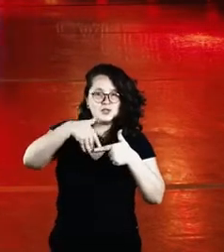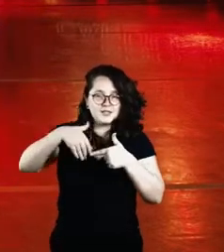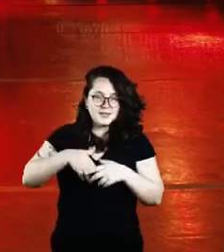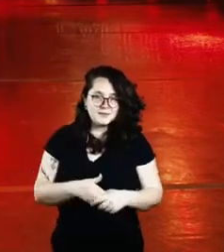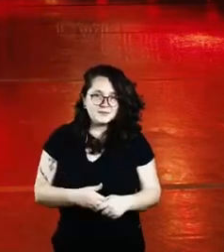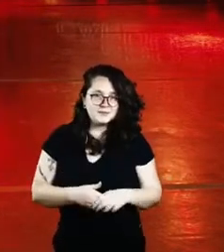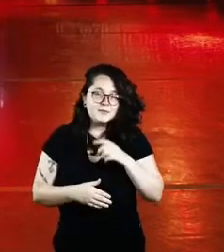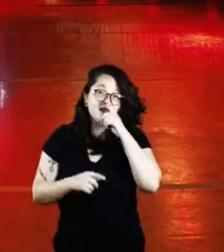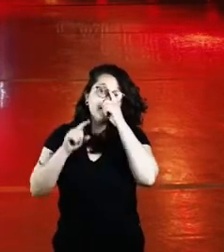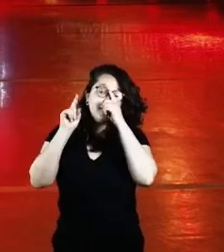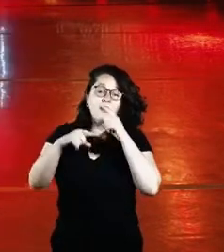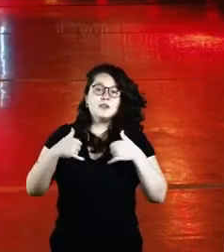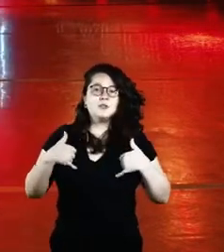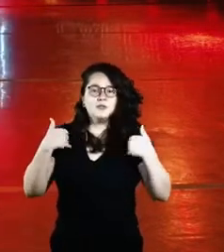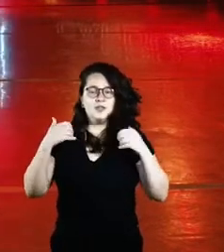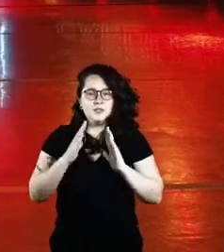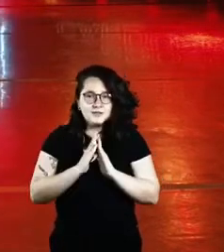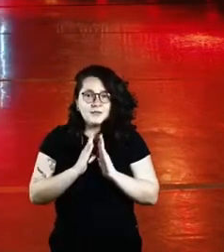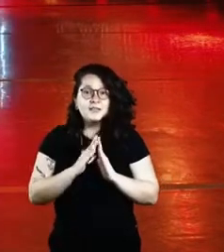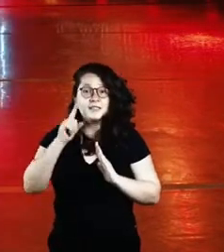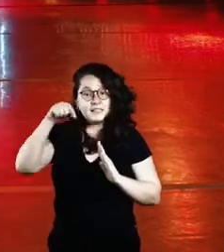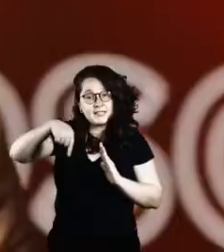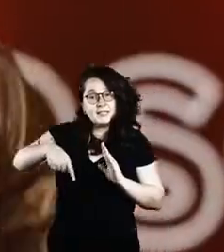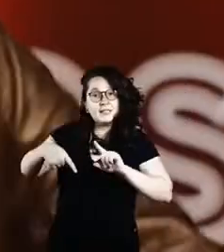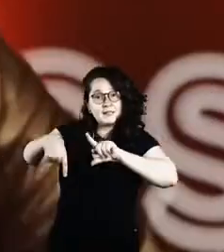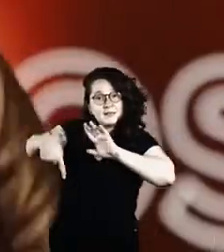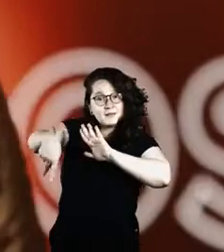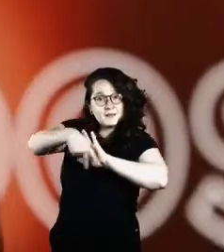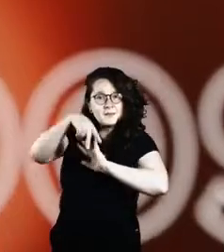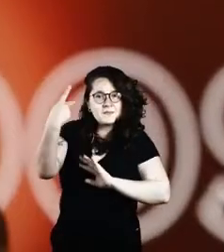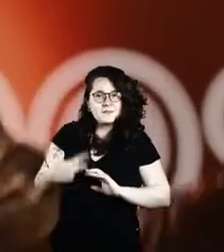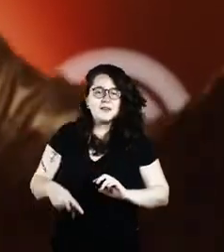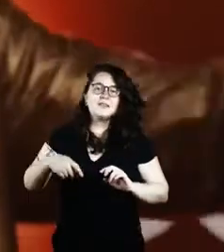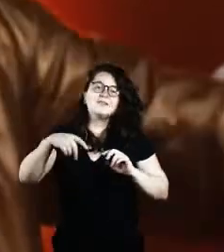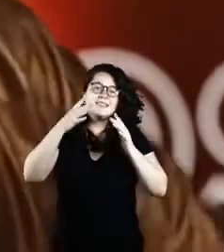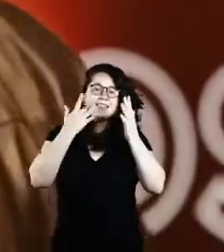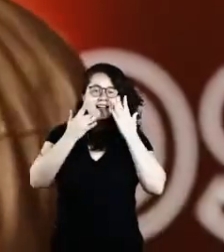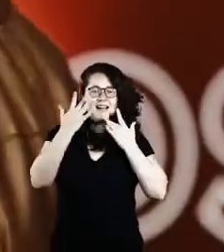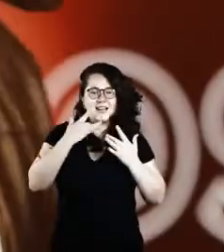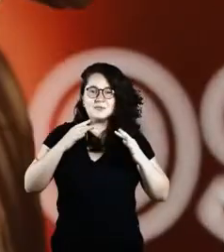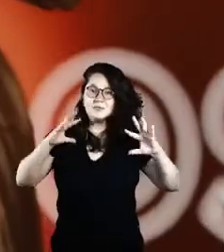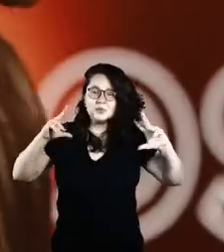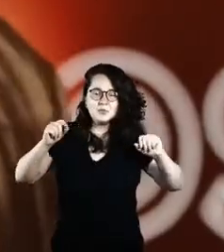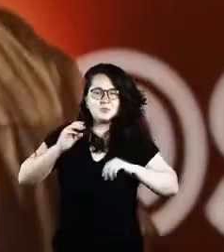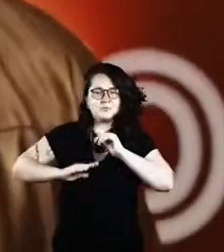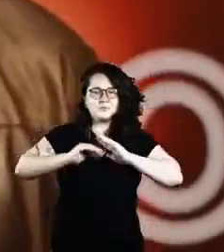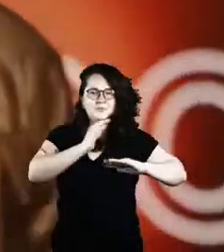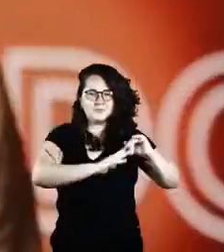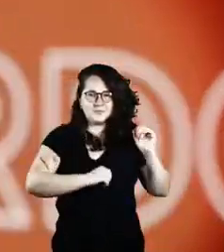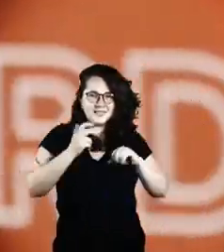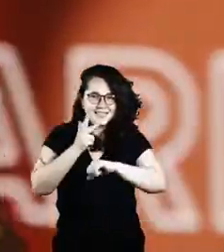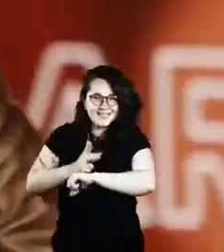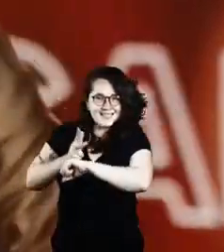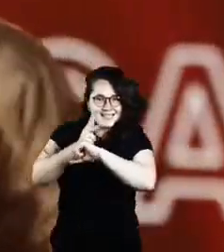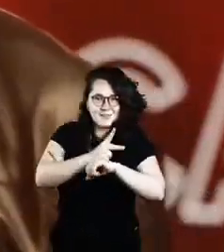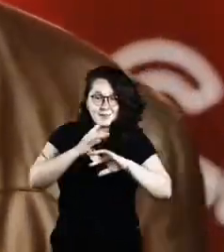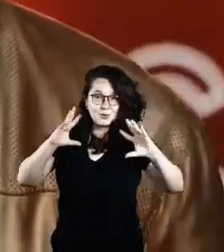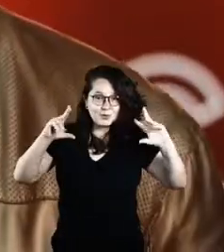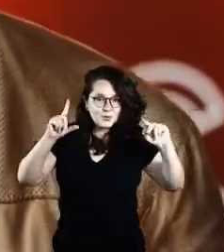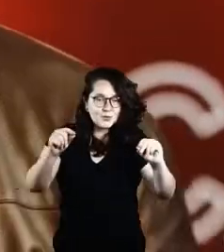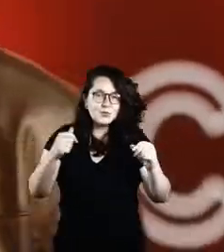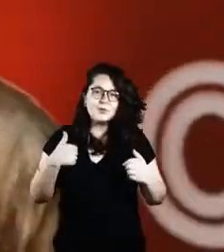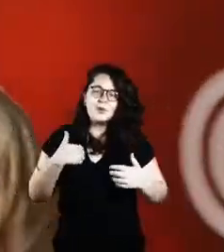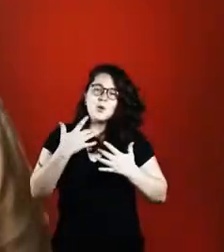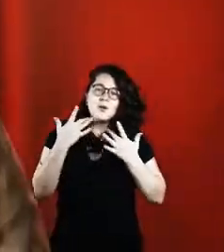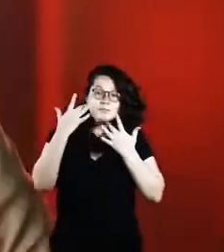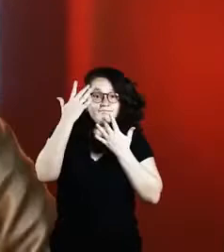o aniversário do Teatro Sérgio Cardoso. Em nome de toda a equipe da produção, dos câmeras, de todos que estão aqui, agradeço de